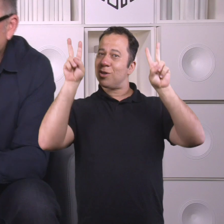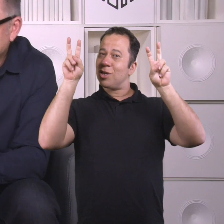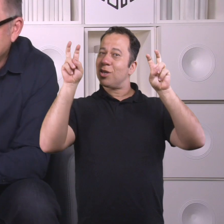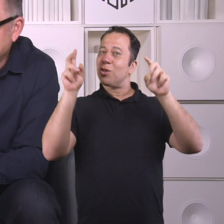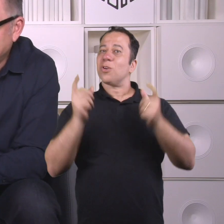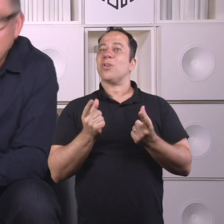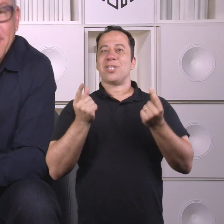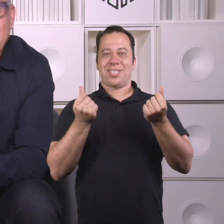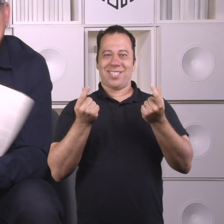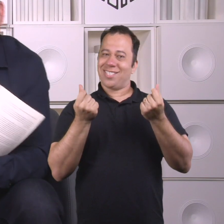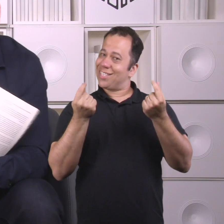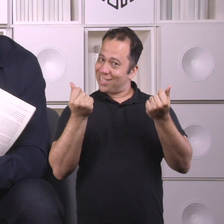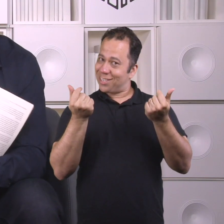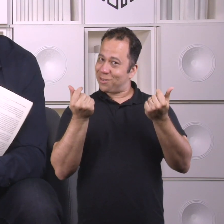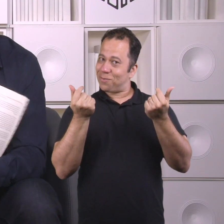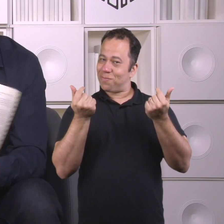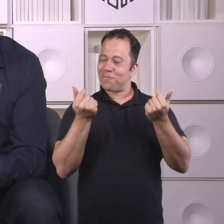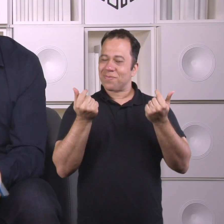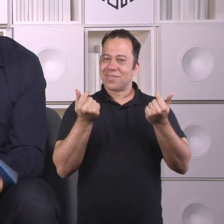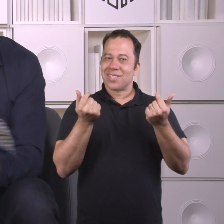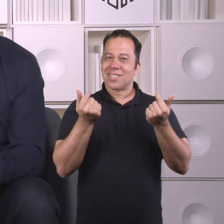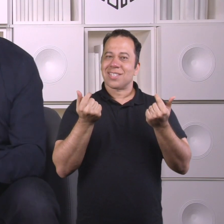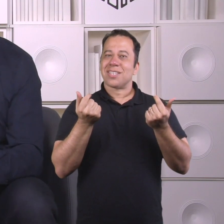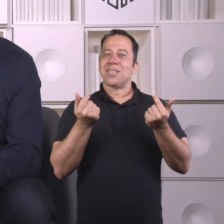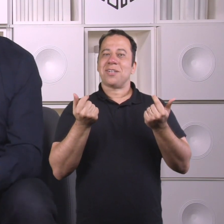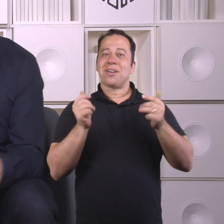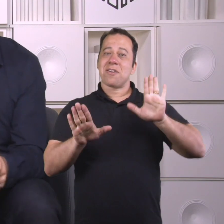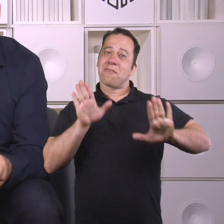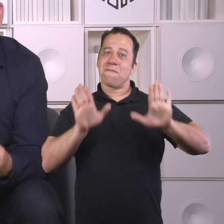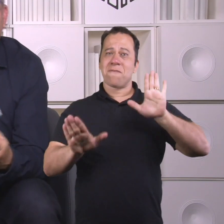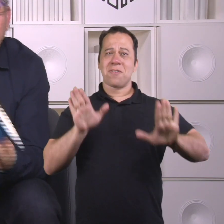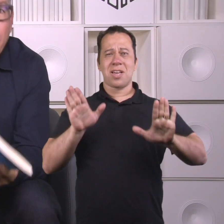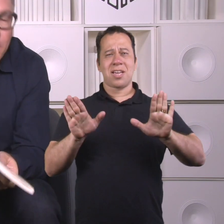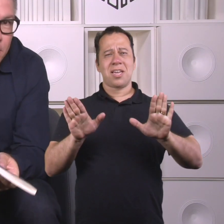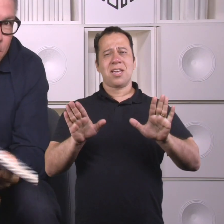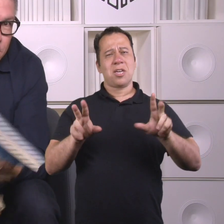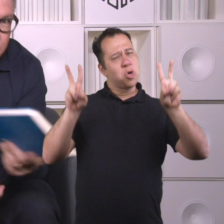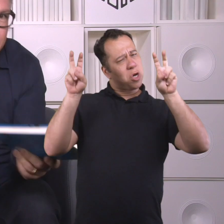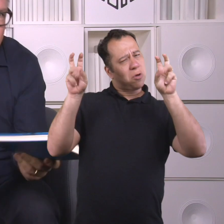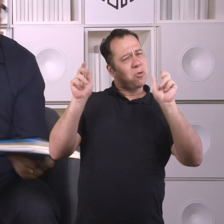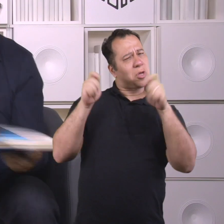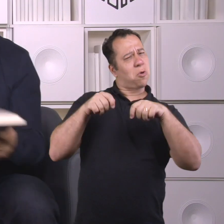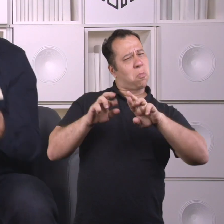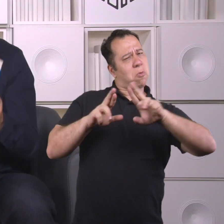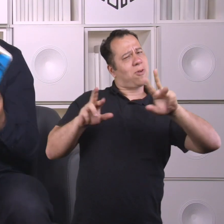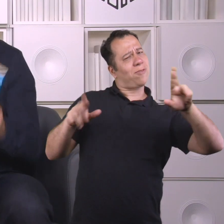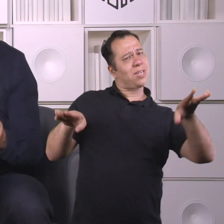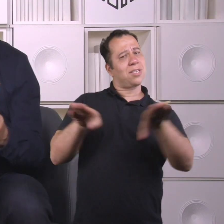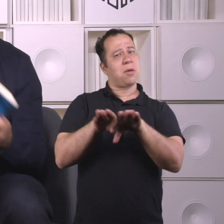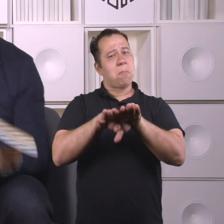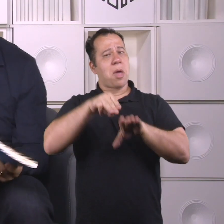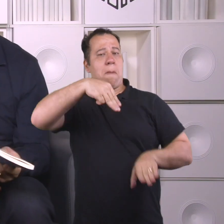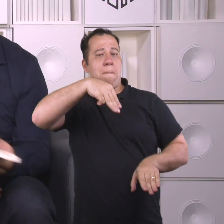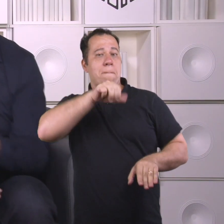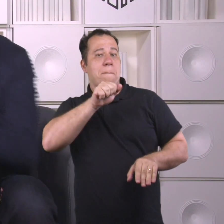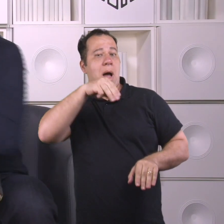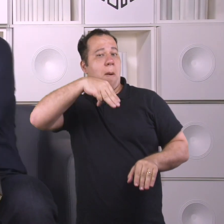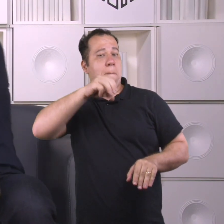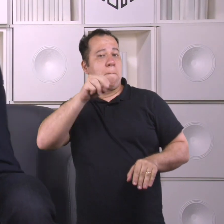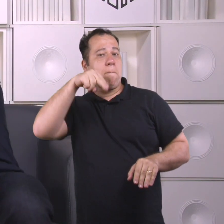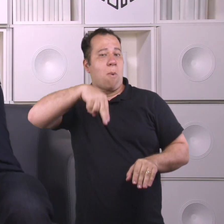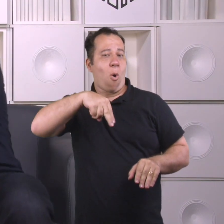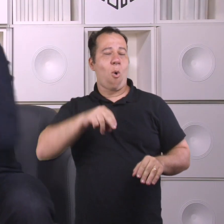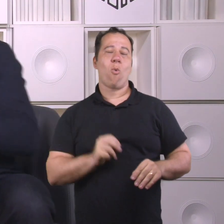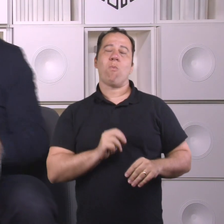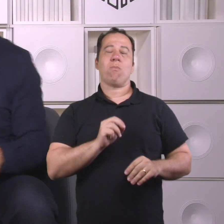é Cifrão, Cifrão, Cifrão. Mas ele poderia se chamar Mamon, o encontro de hoje poderia se chamar Mamon, o encontro